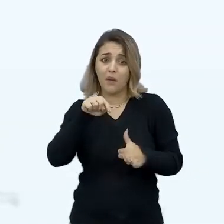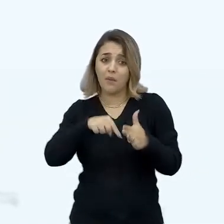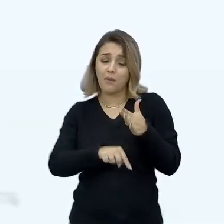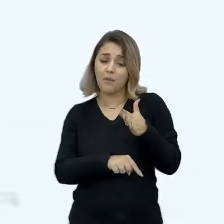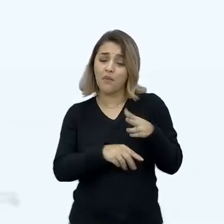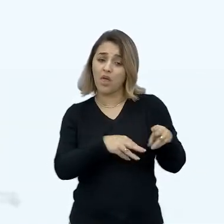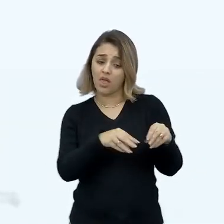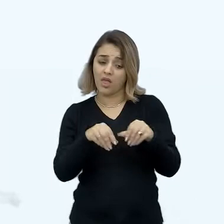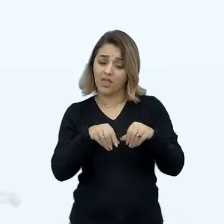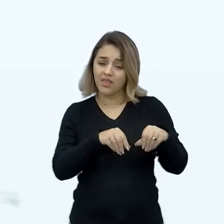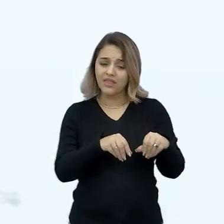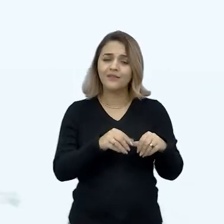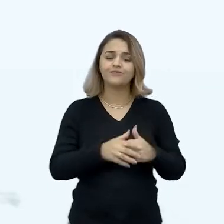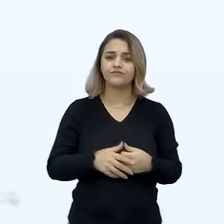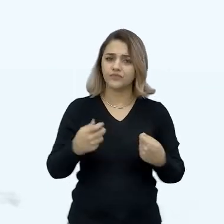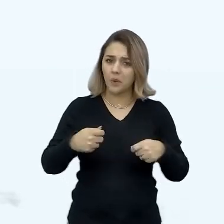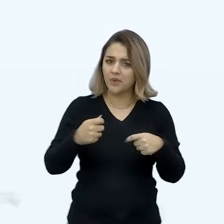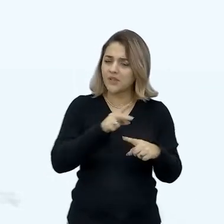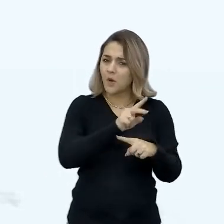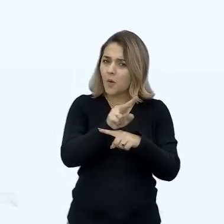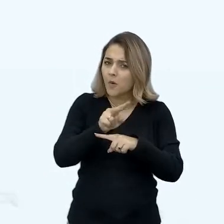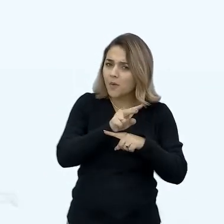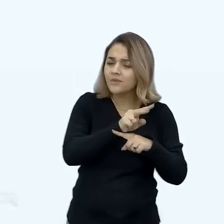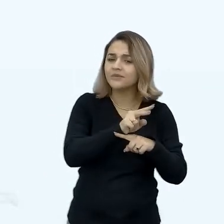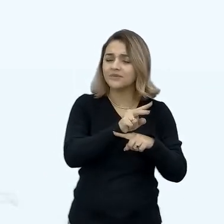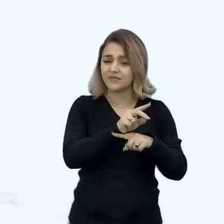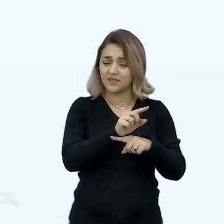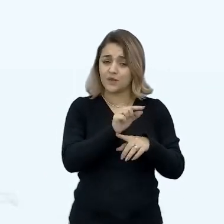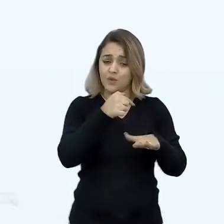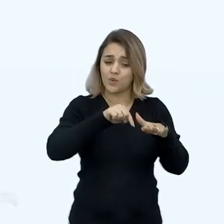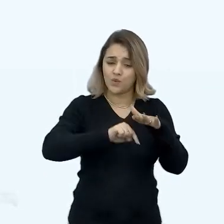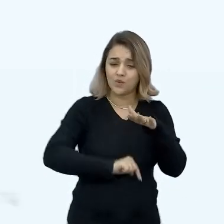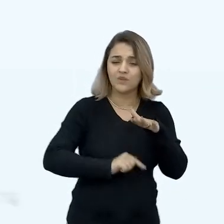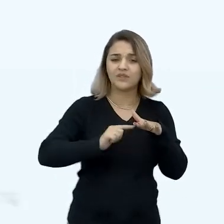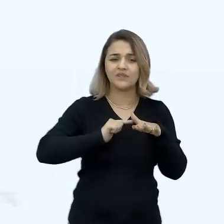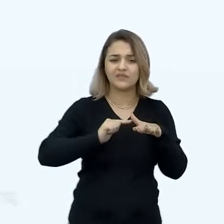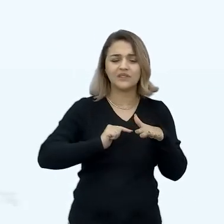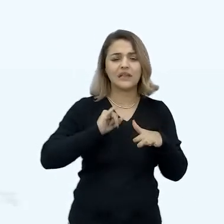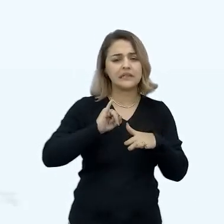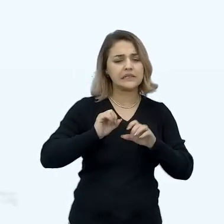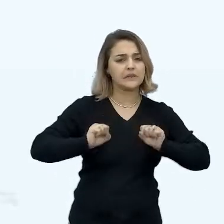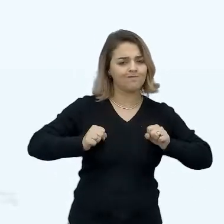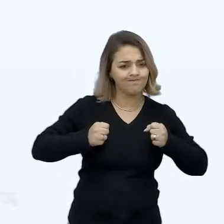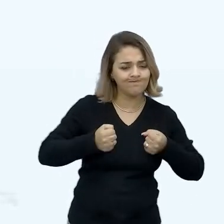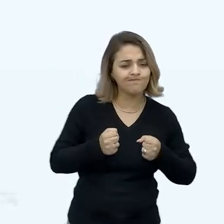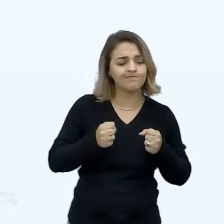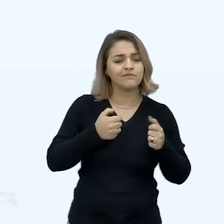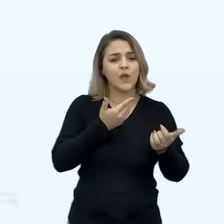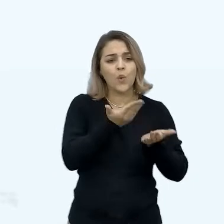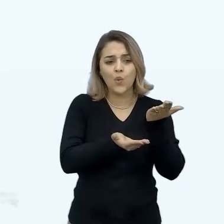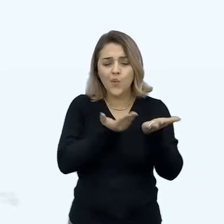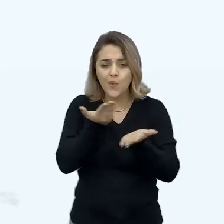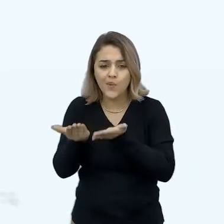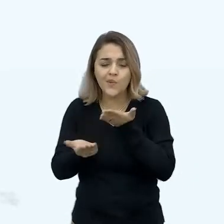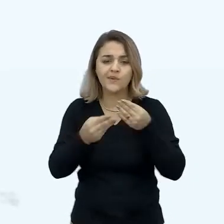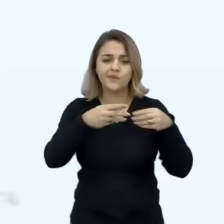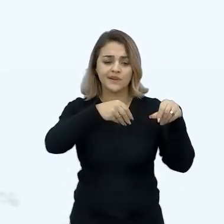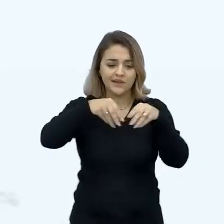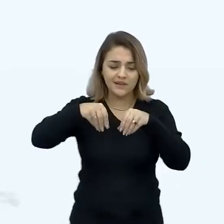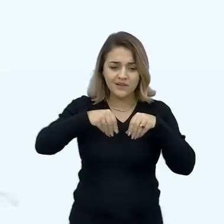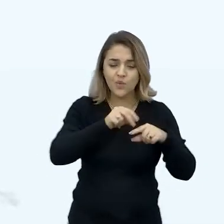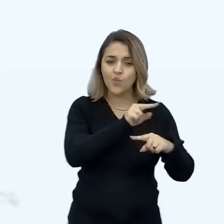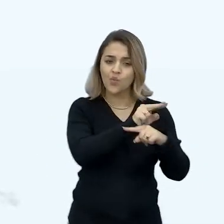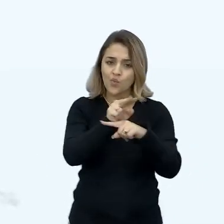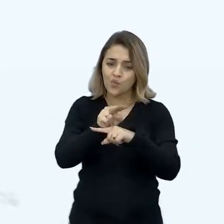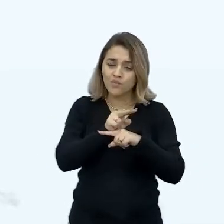no cuidado com o solo. Então, quanto melhor a gente cuida do solo, quanto mais a gente trabalha essa questão da conservação